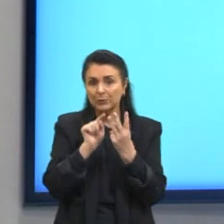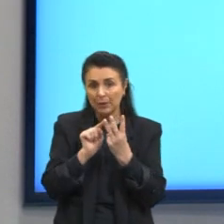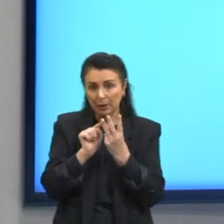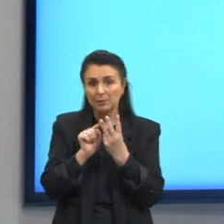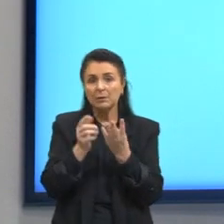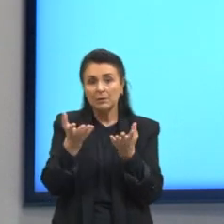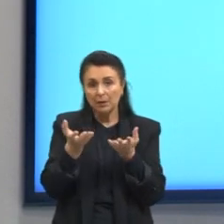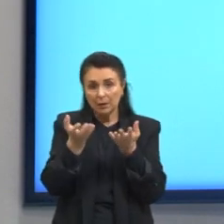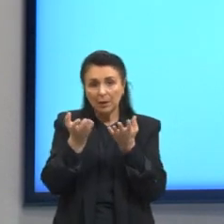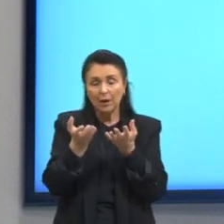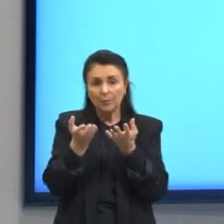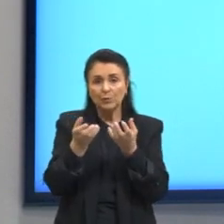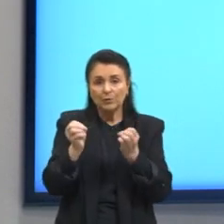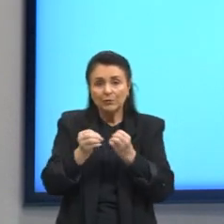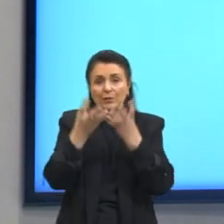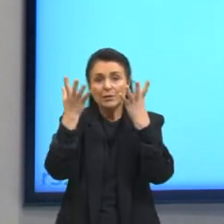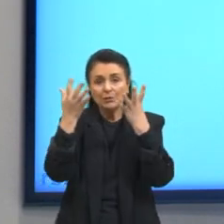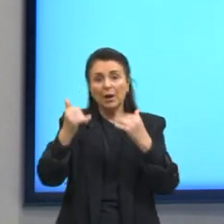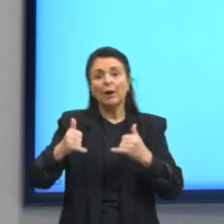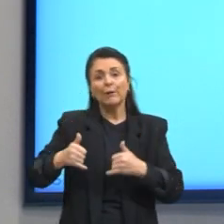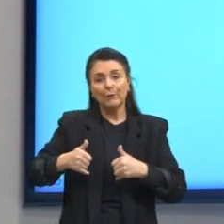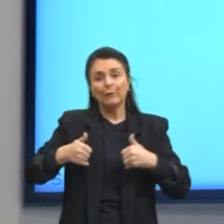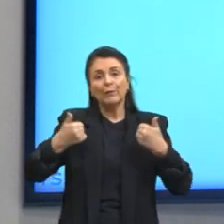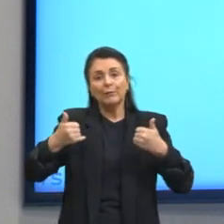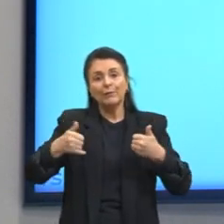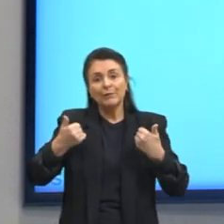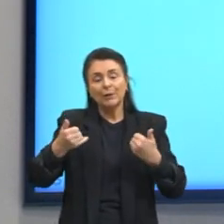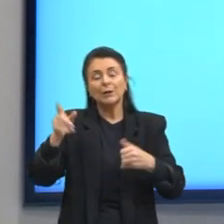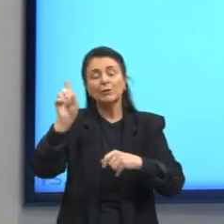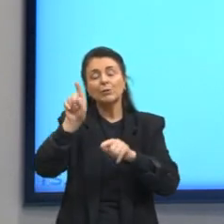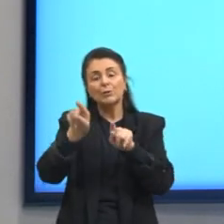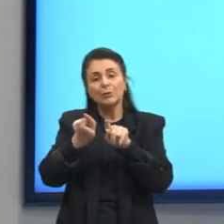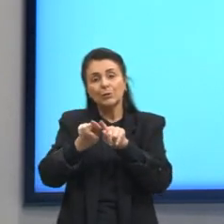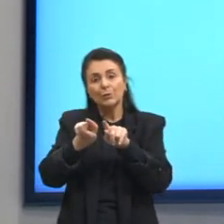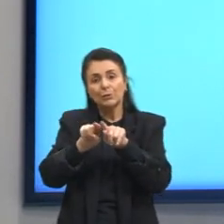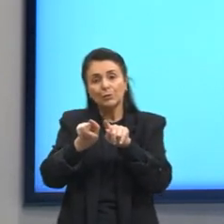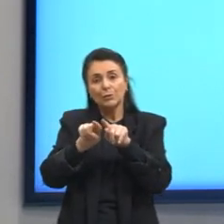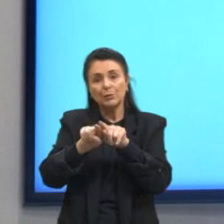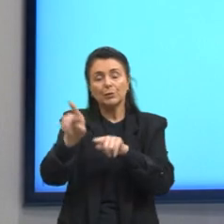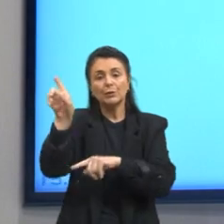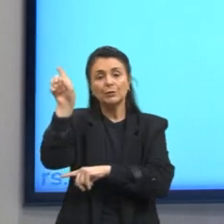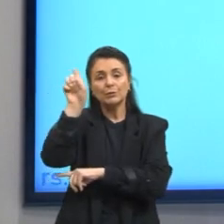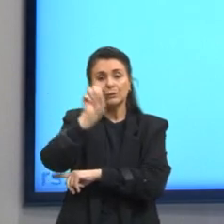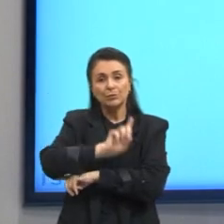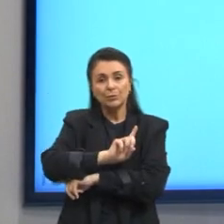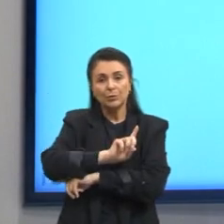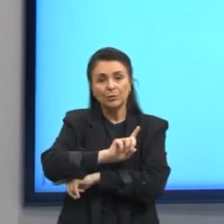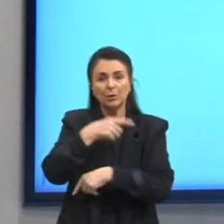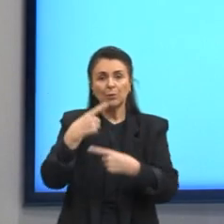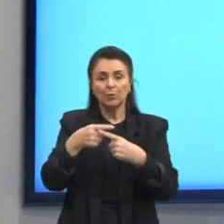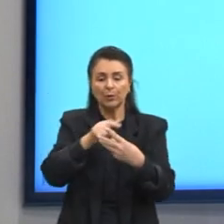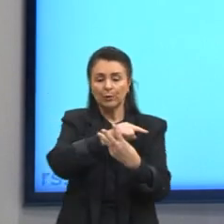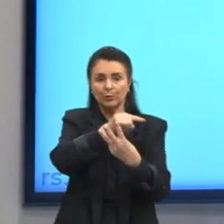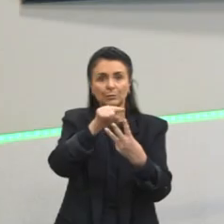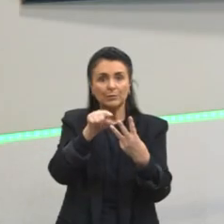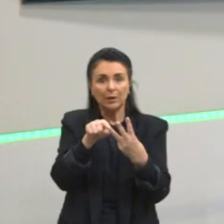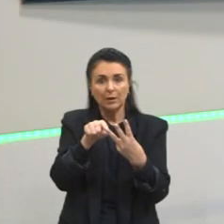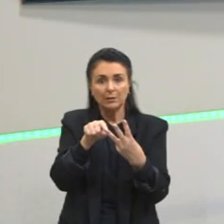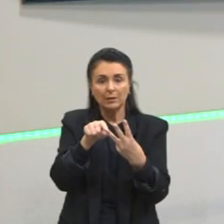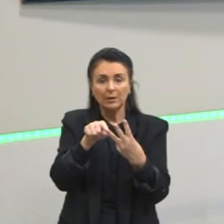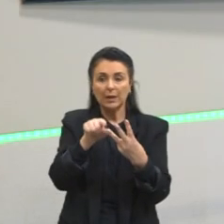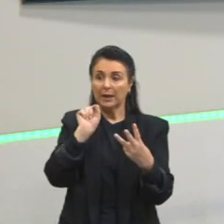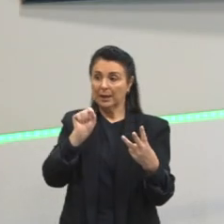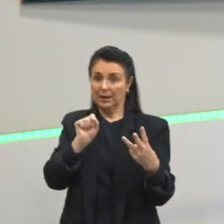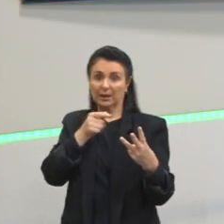os três queremos comemorar aniversário no mesmo dia né porque que aqui os três queremos porque provavelmente a pessoa